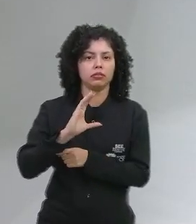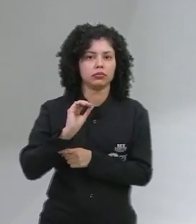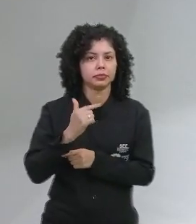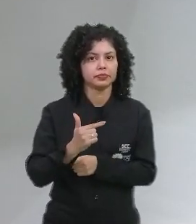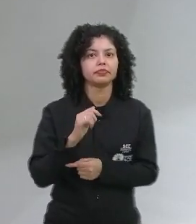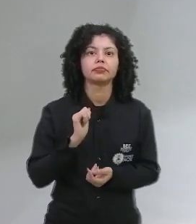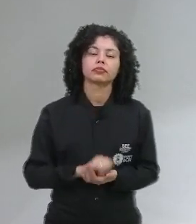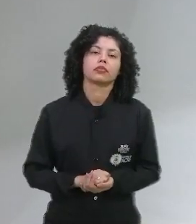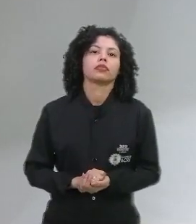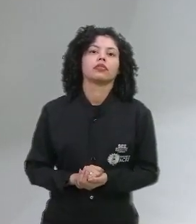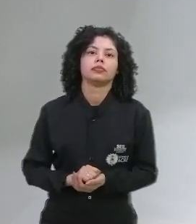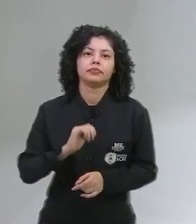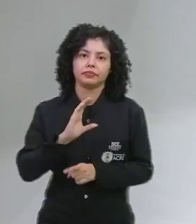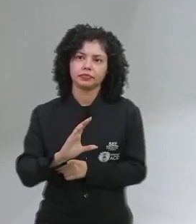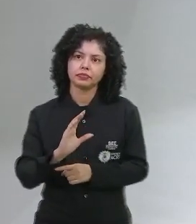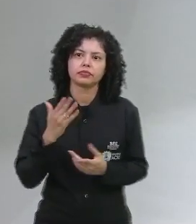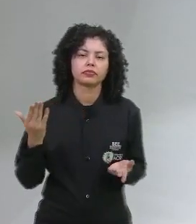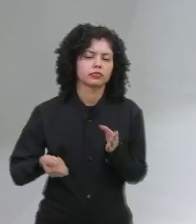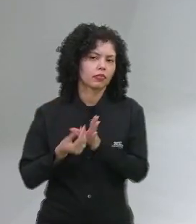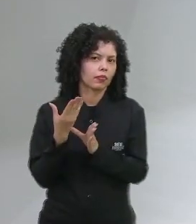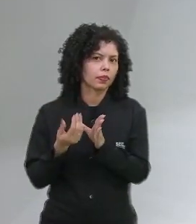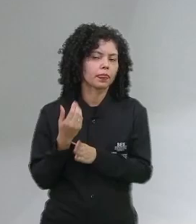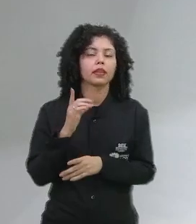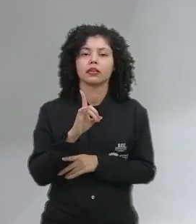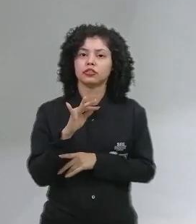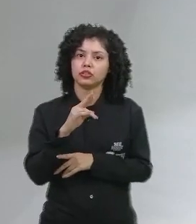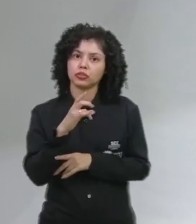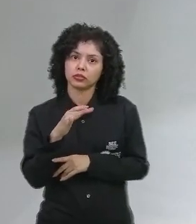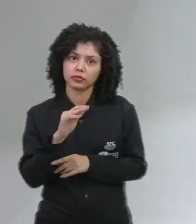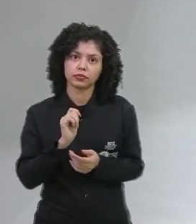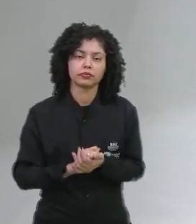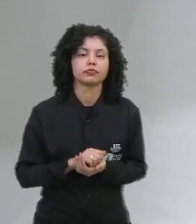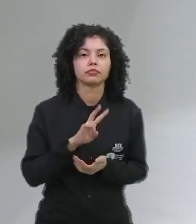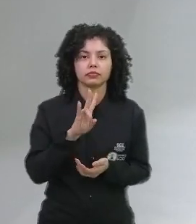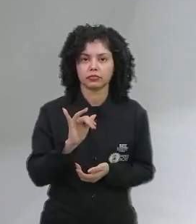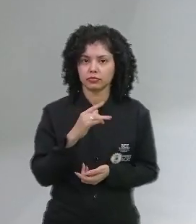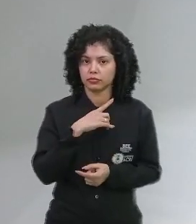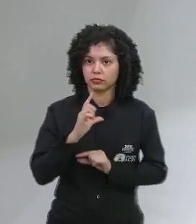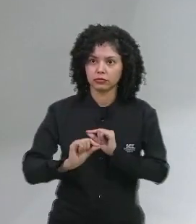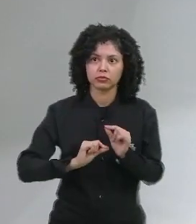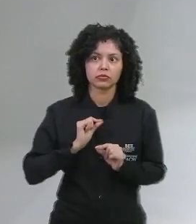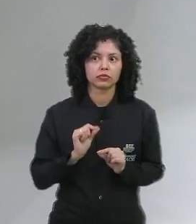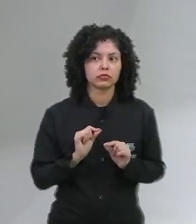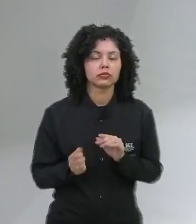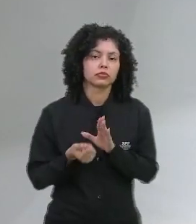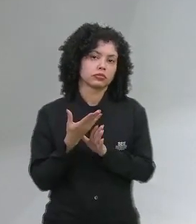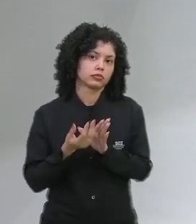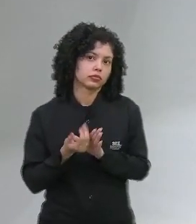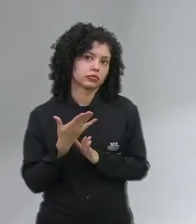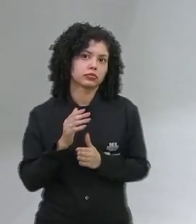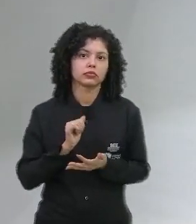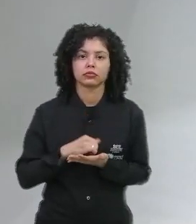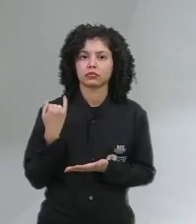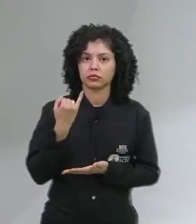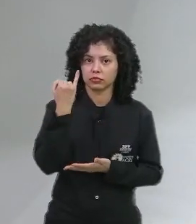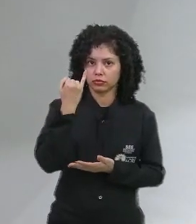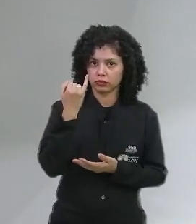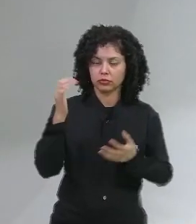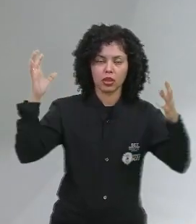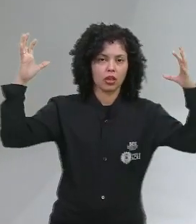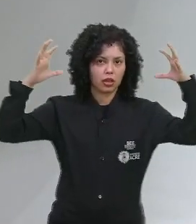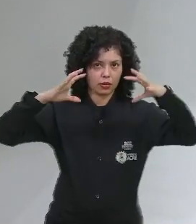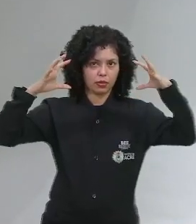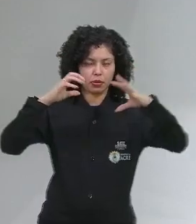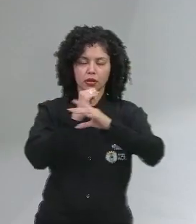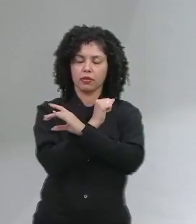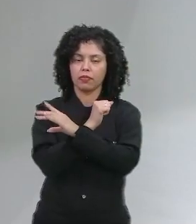vai gerar gás carbônico, isso vai gerar dióxido de enxofre, que vai ocasionar a produção aí, principalmente de chuva